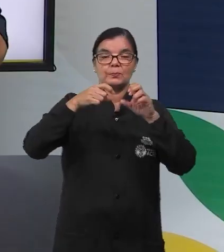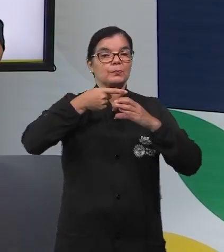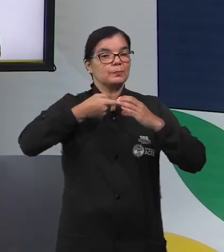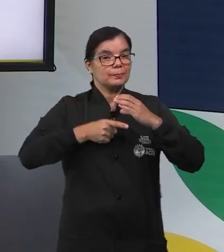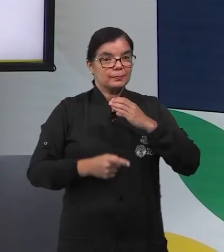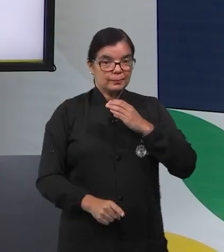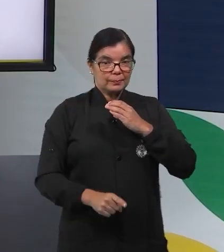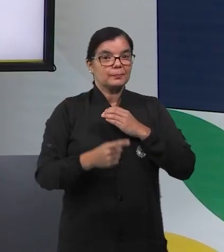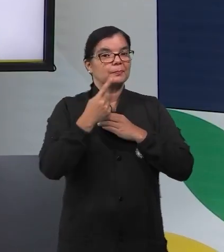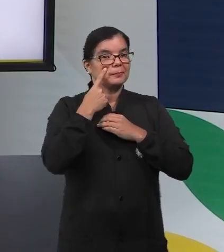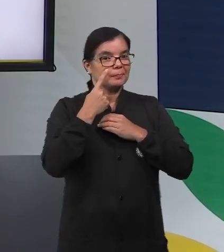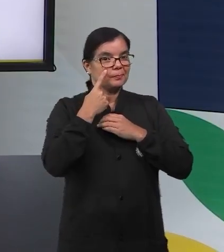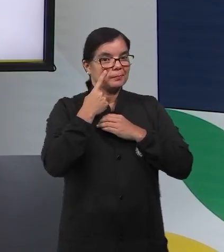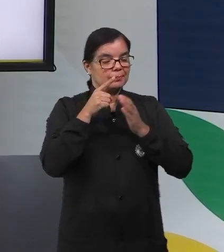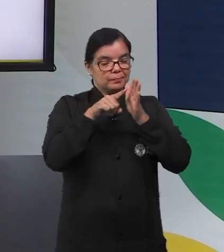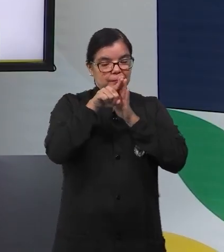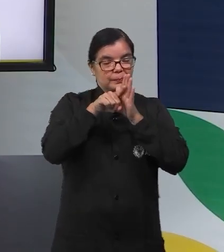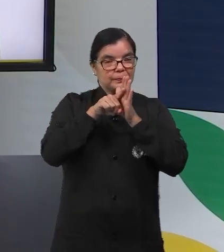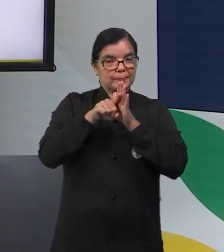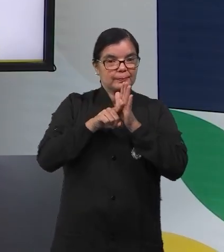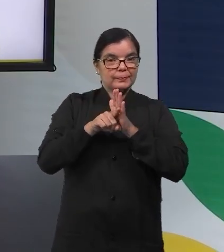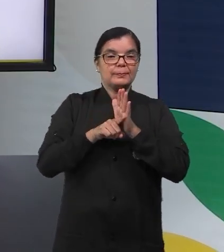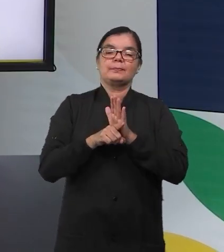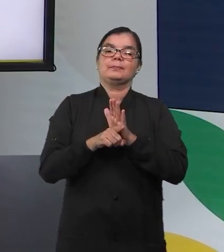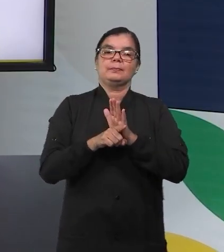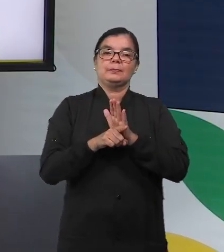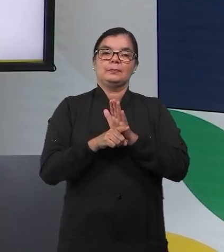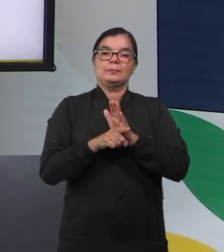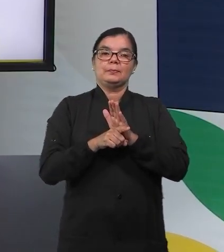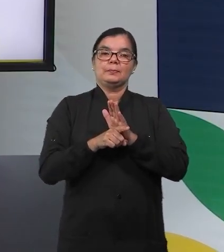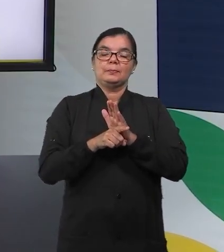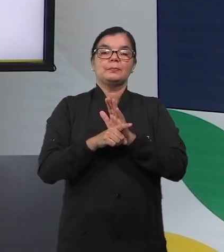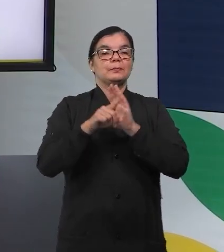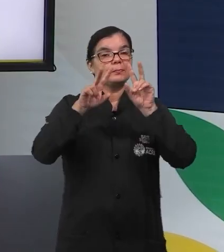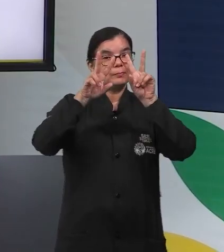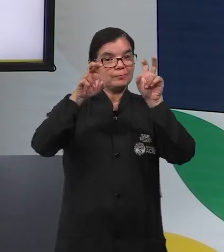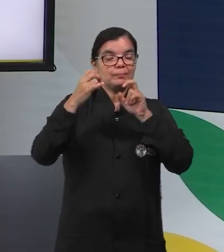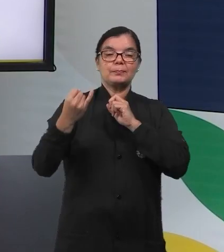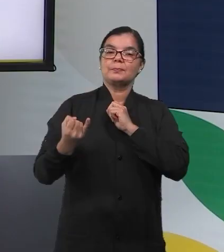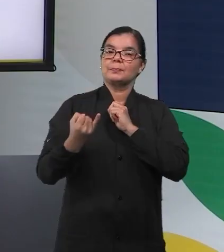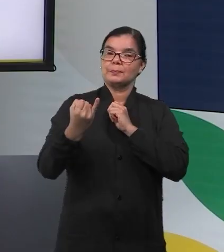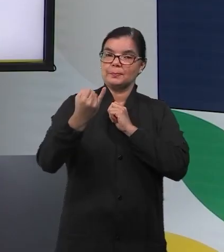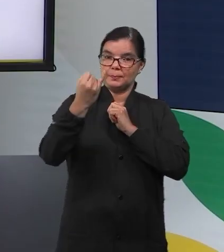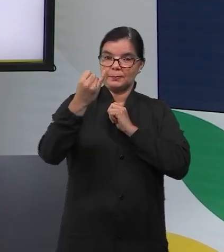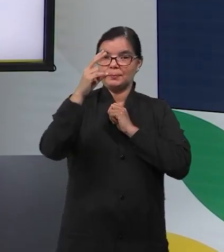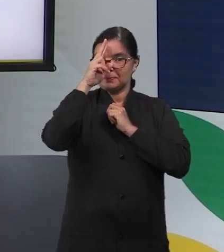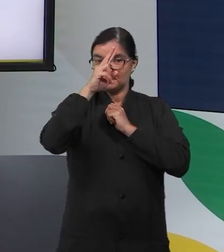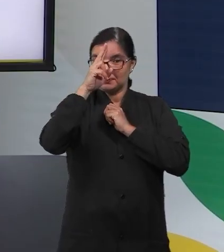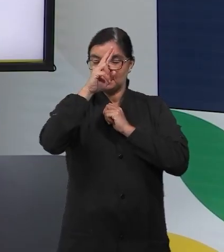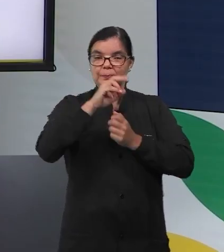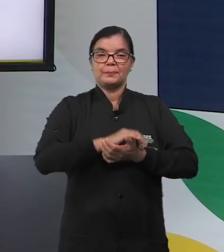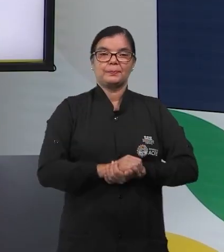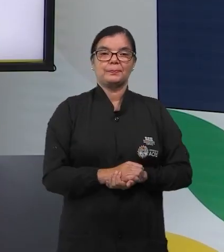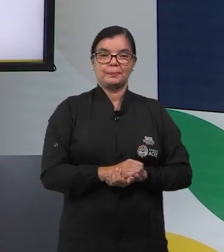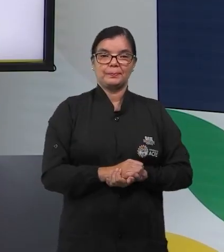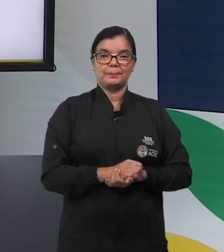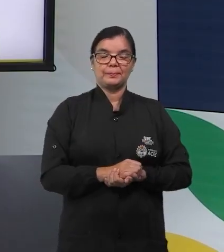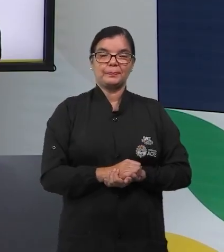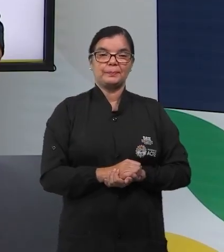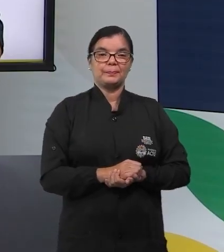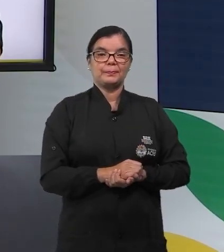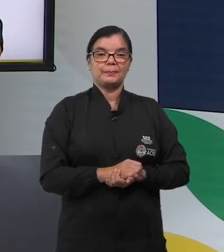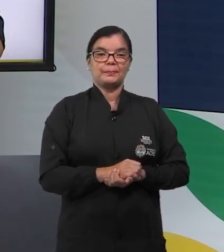Aprofunde-se mais, viu? Pesquise, porque é um tema importantíssimo aí da nossa história.